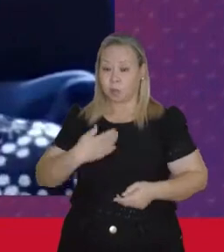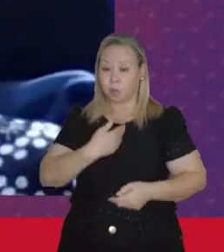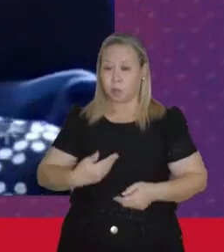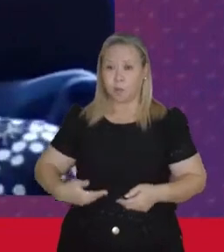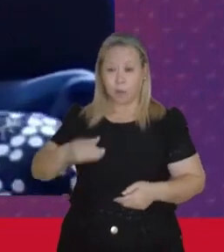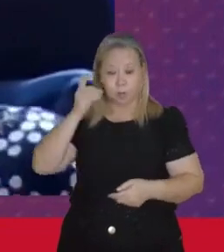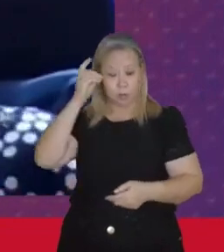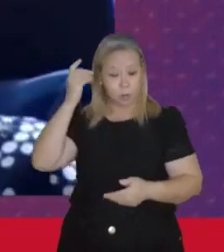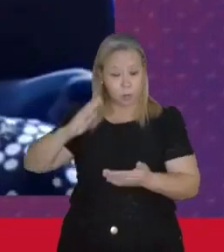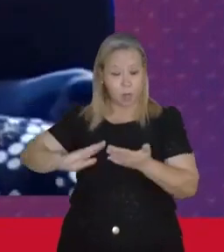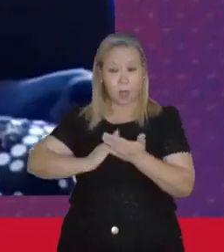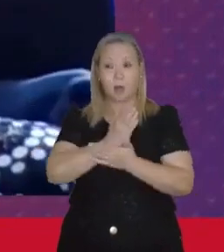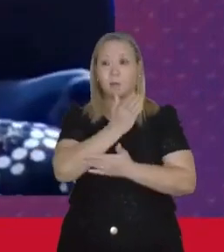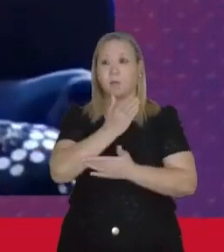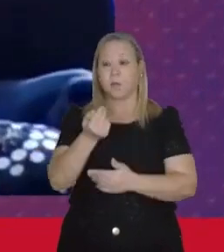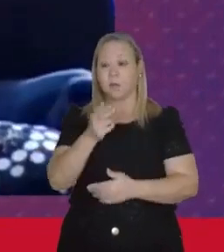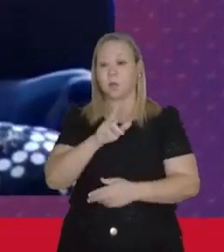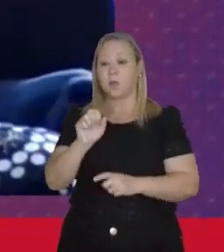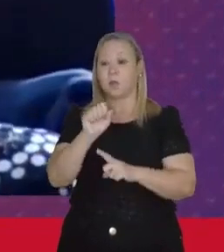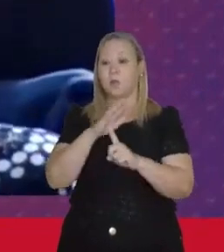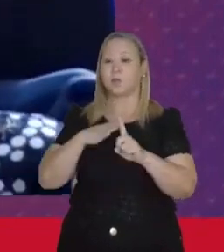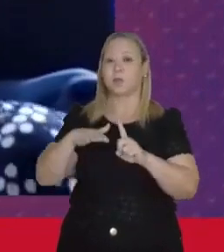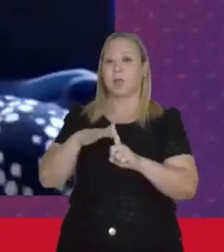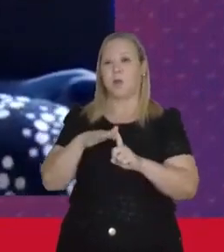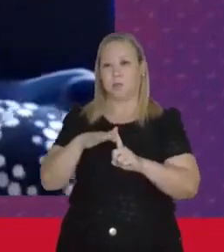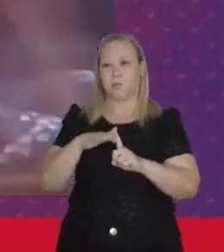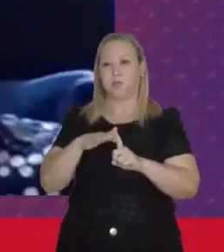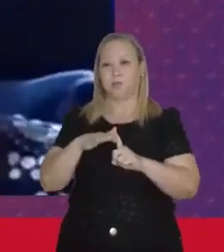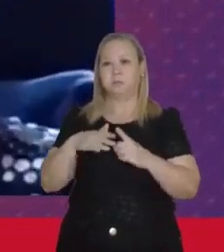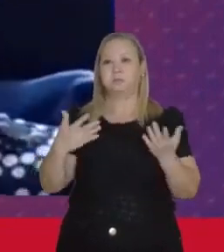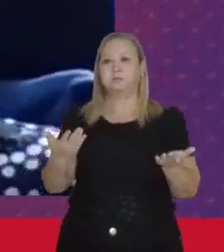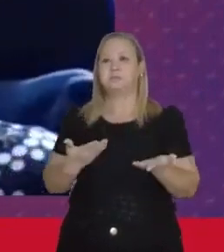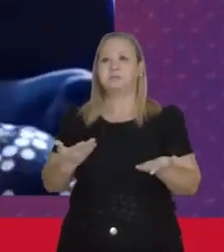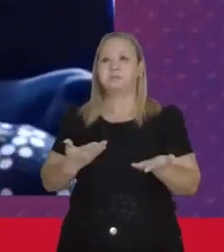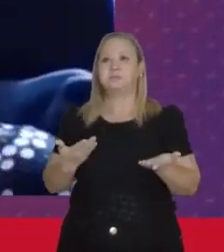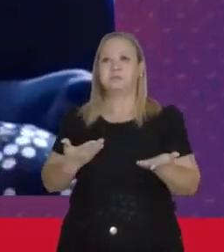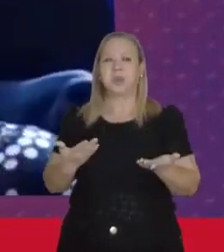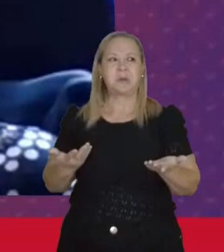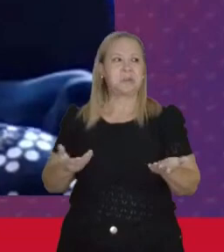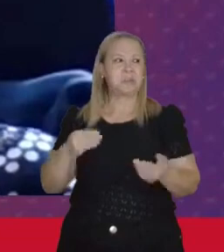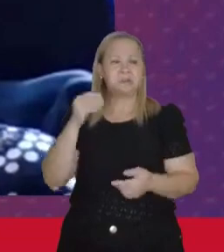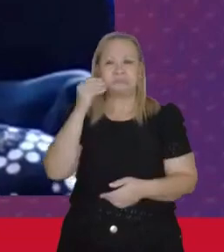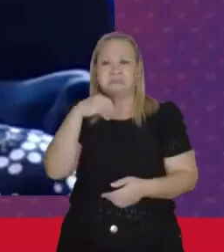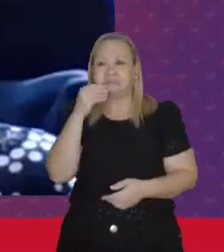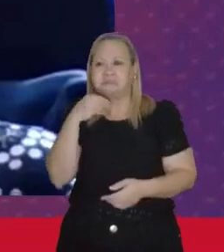nós aprovamos o nome social. Hoje está tudo escangalhado.